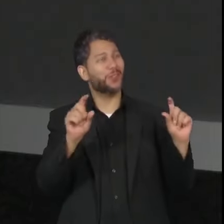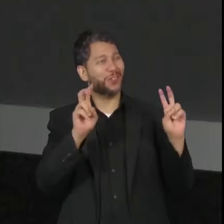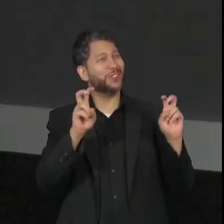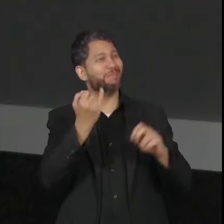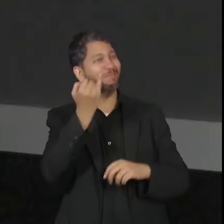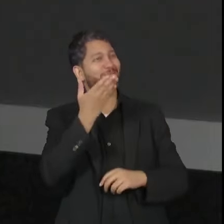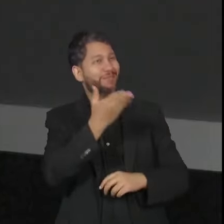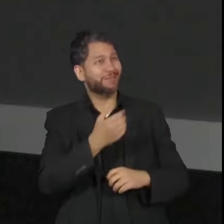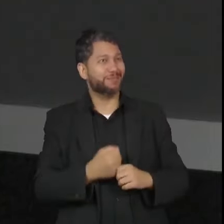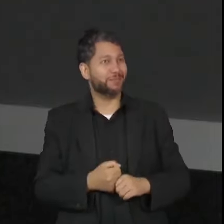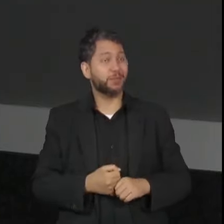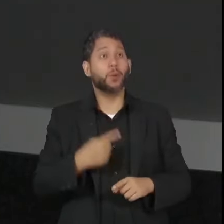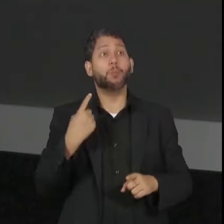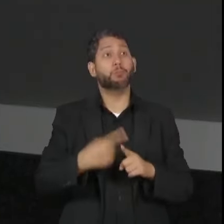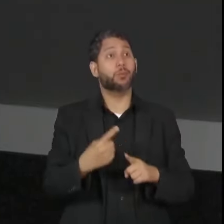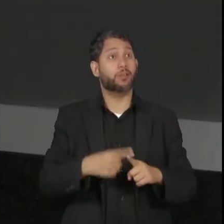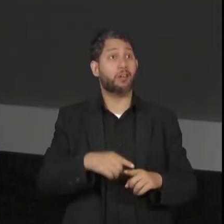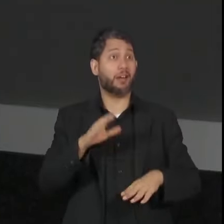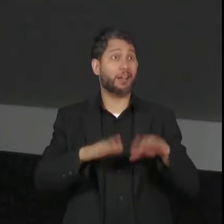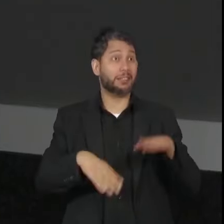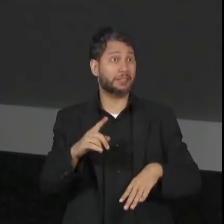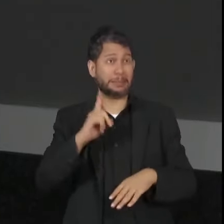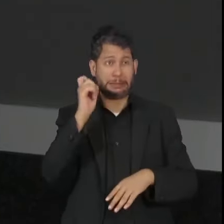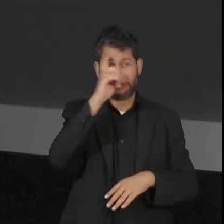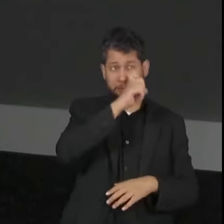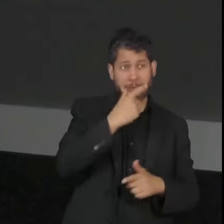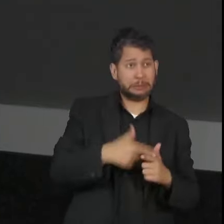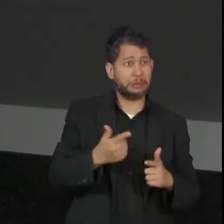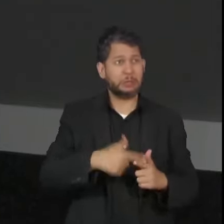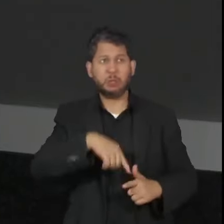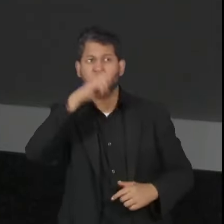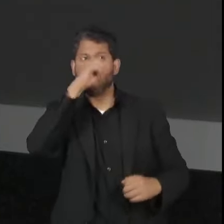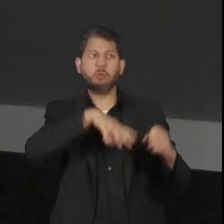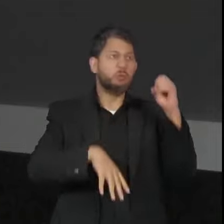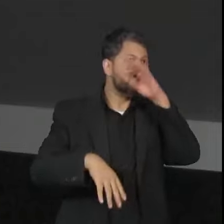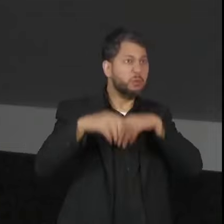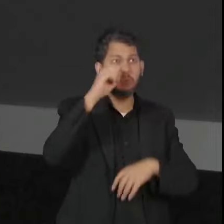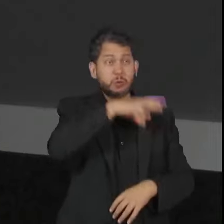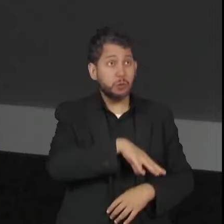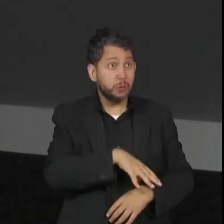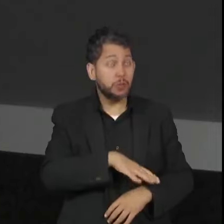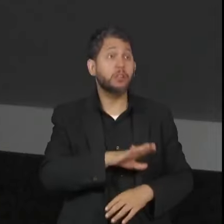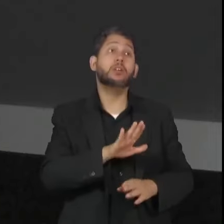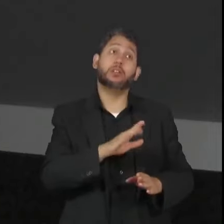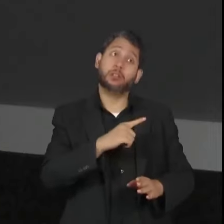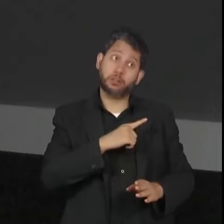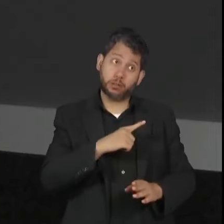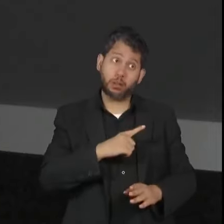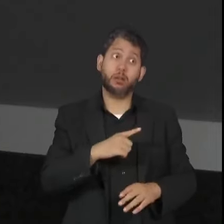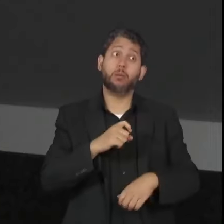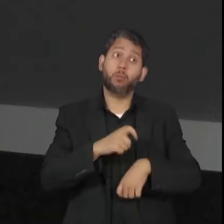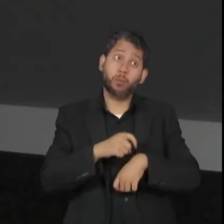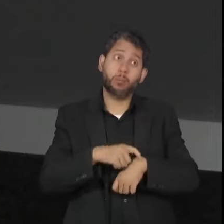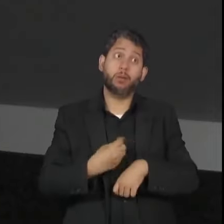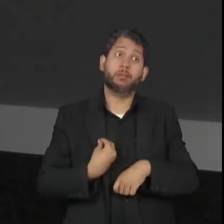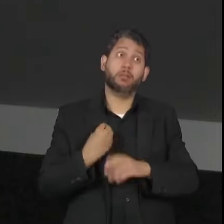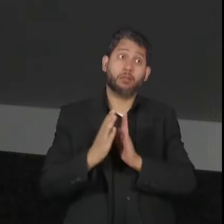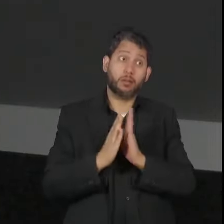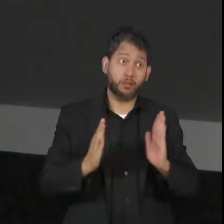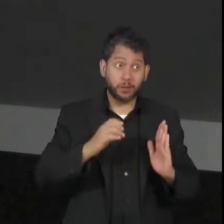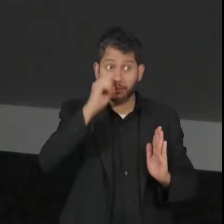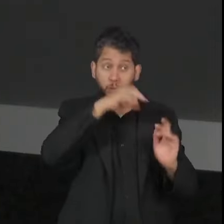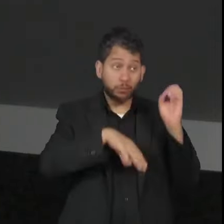importante, porque em momentos mais difíceis, de mais agressividade, nós estamos, né, em momentos que se repetem